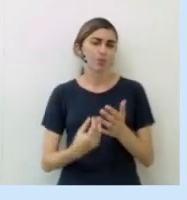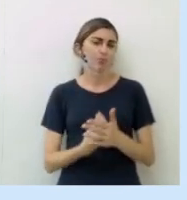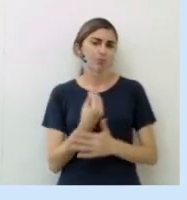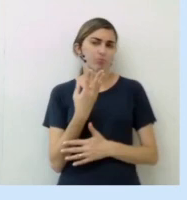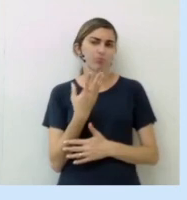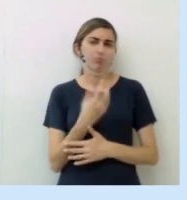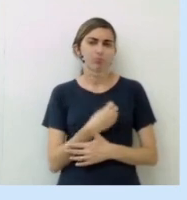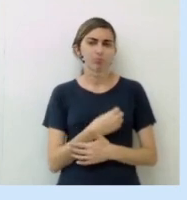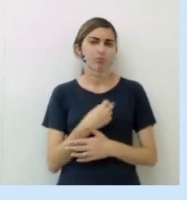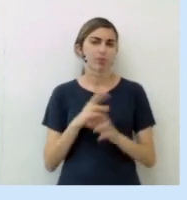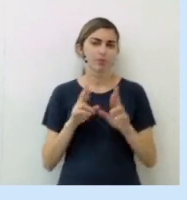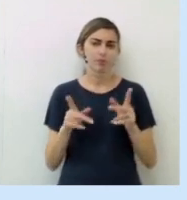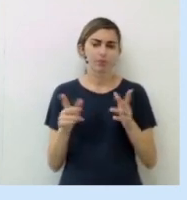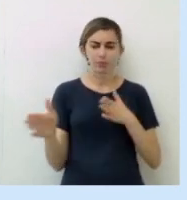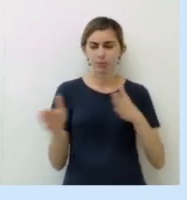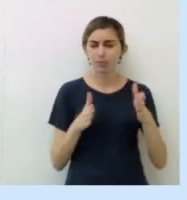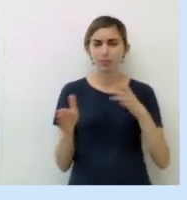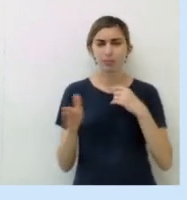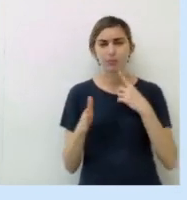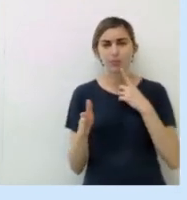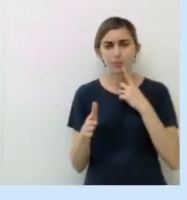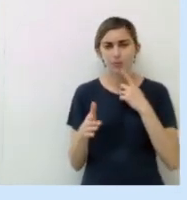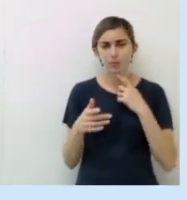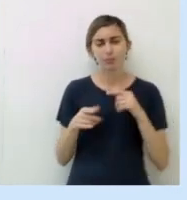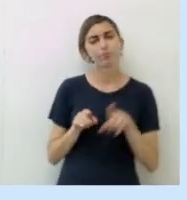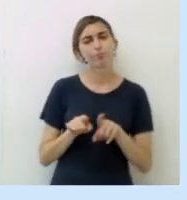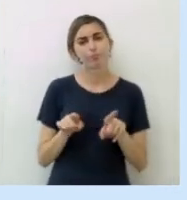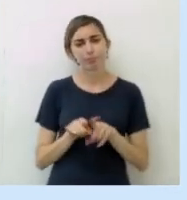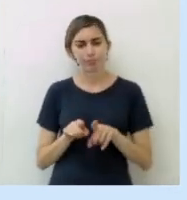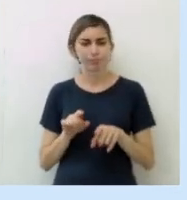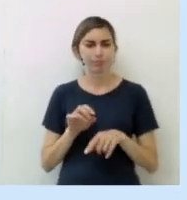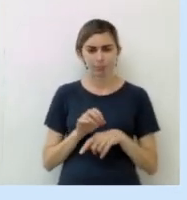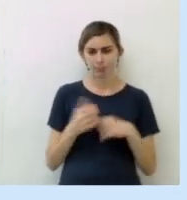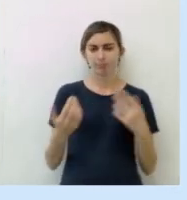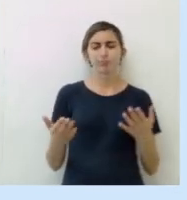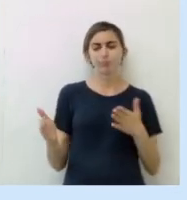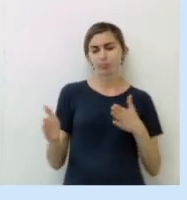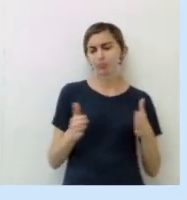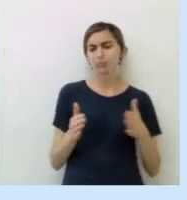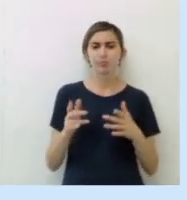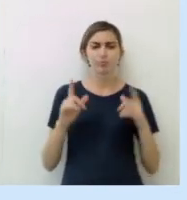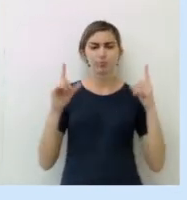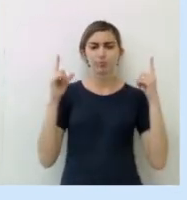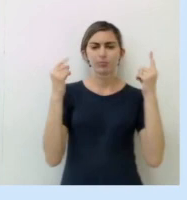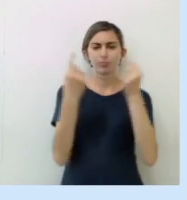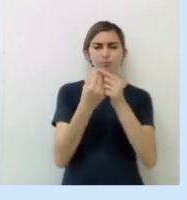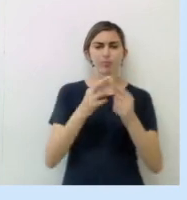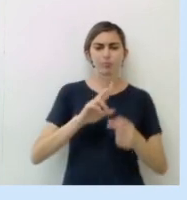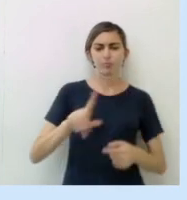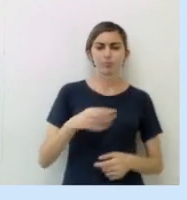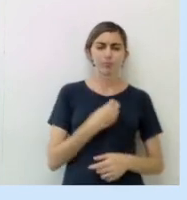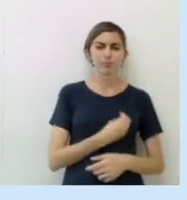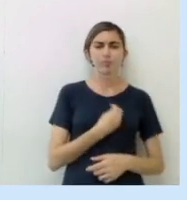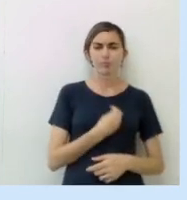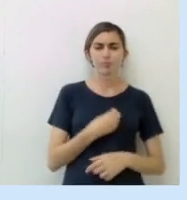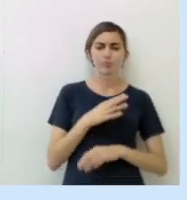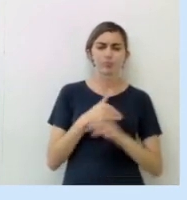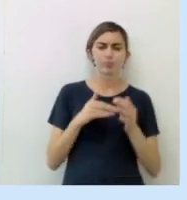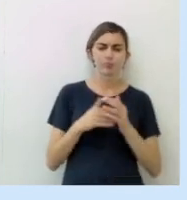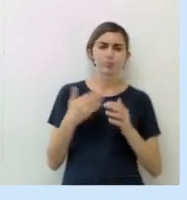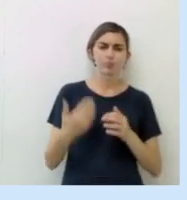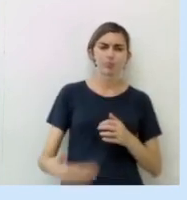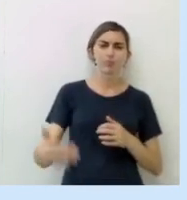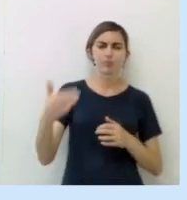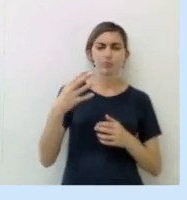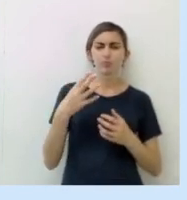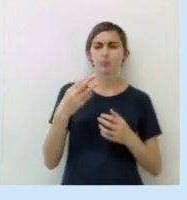a diferença temporal também de a Ilíada e a Odisseia, que um grego não vivia tudo aquilo. Então,